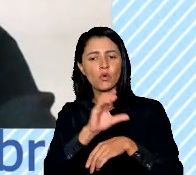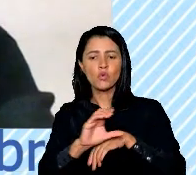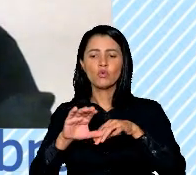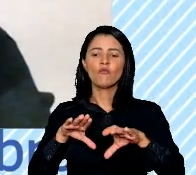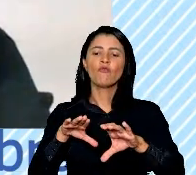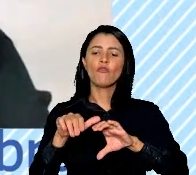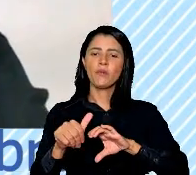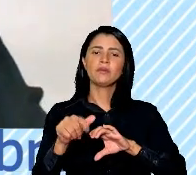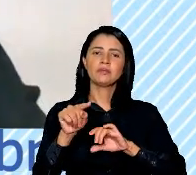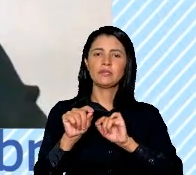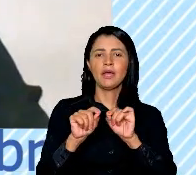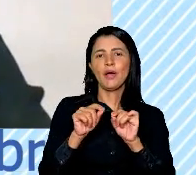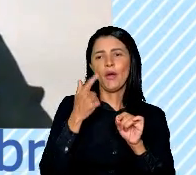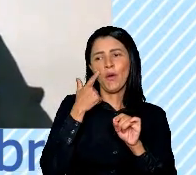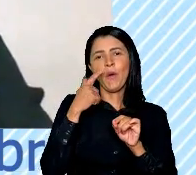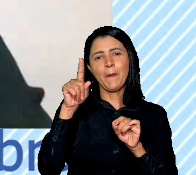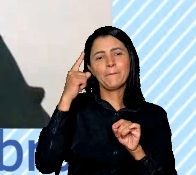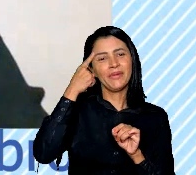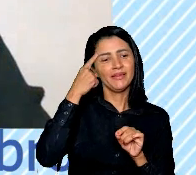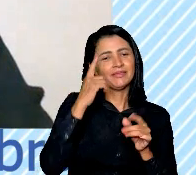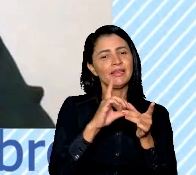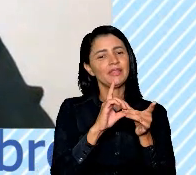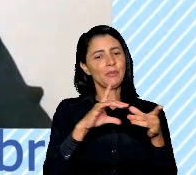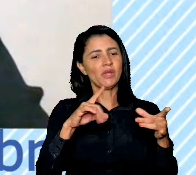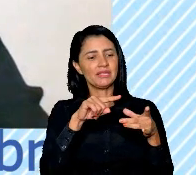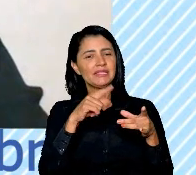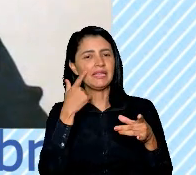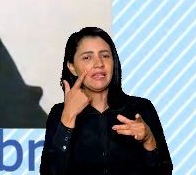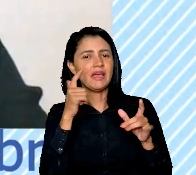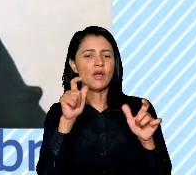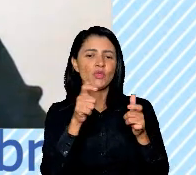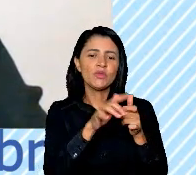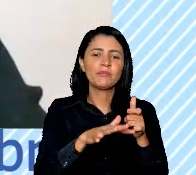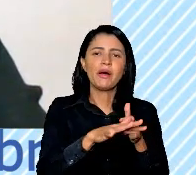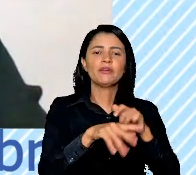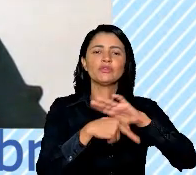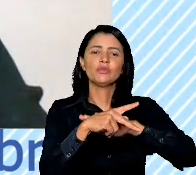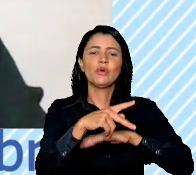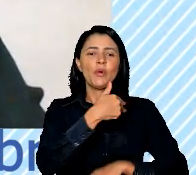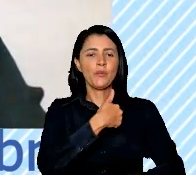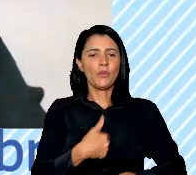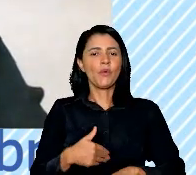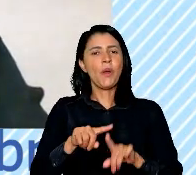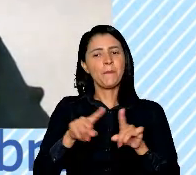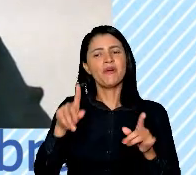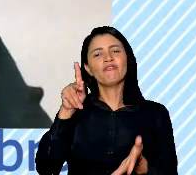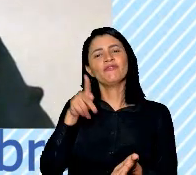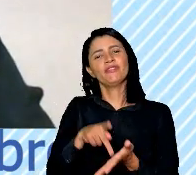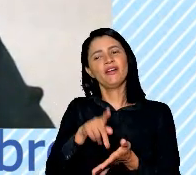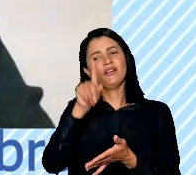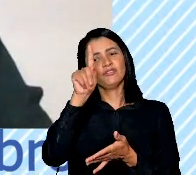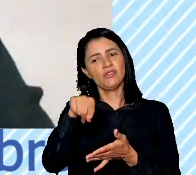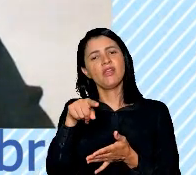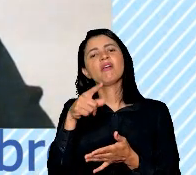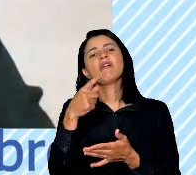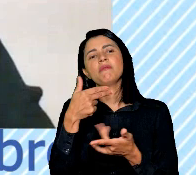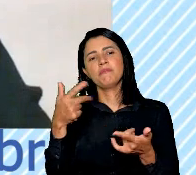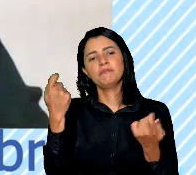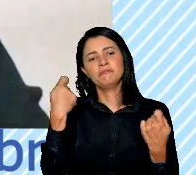formação, a gente pensa na democracia nos espaços públicos, mas, de fato, é algo que tem que